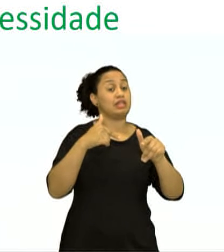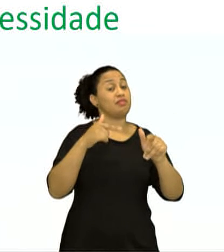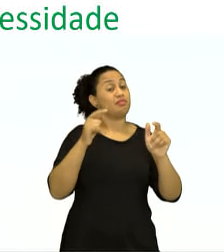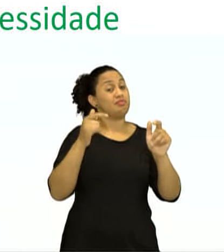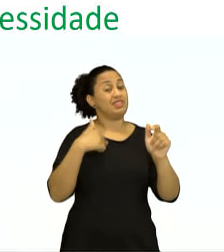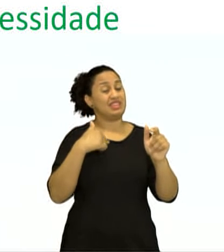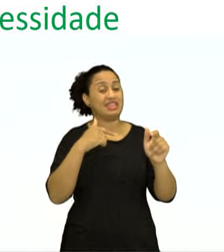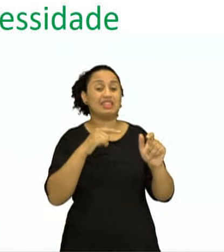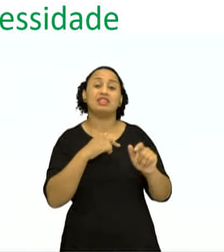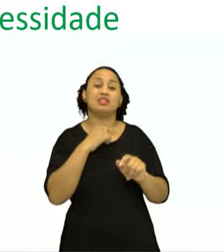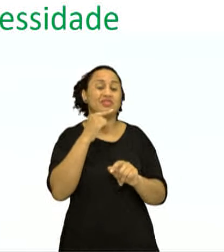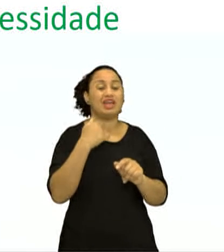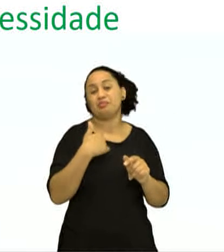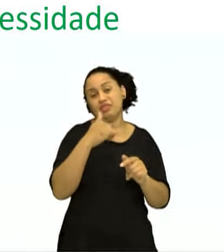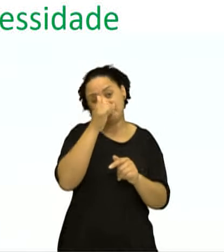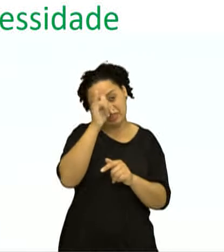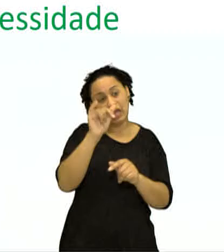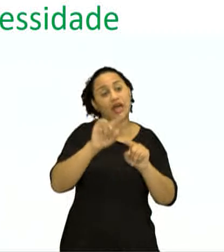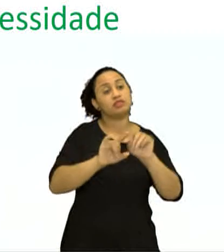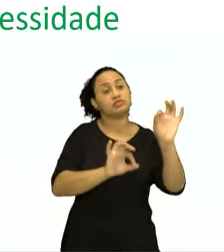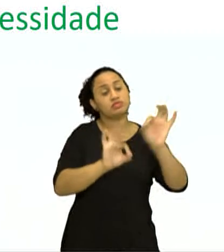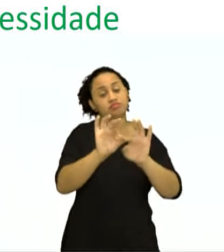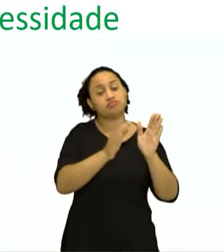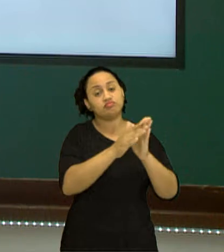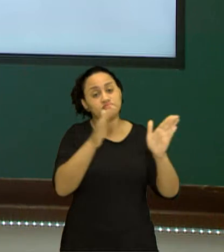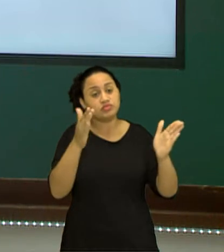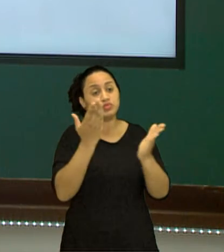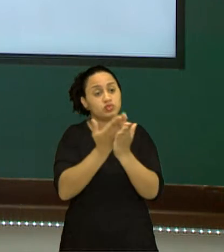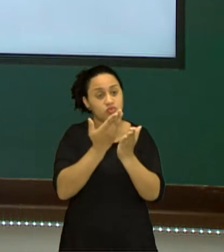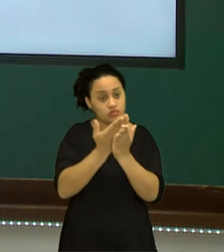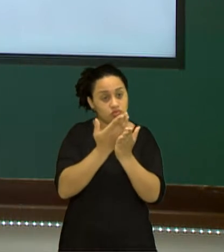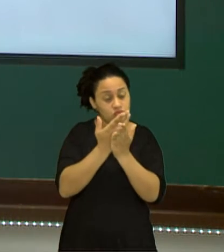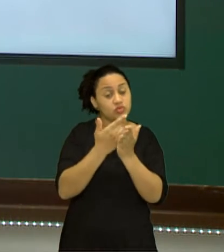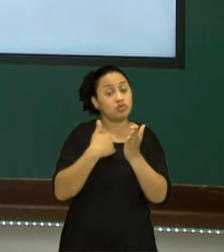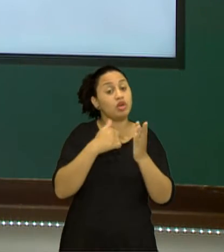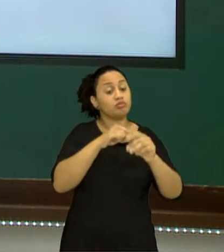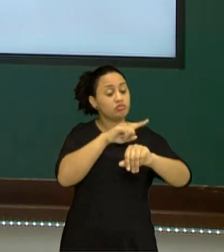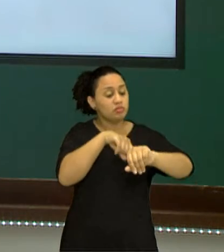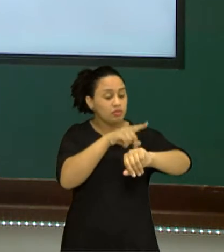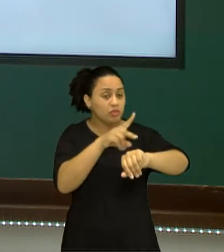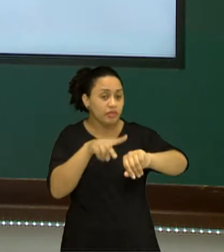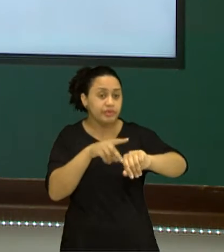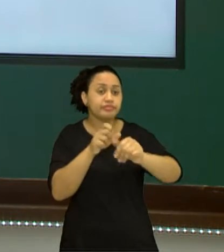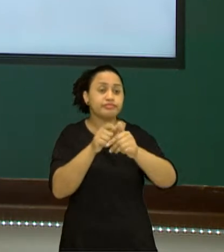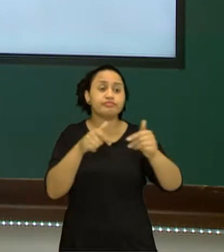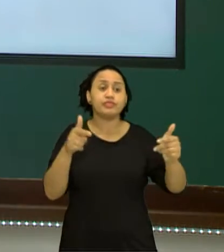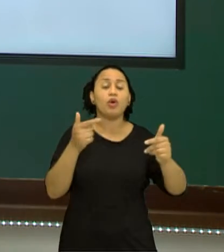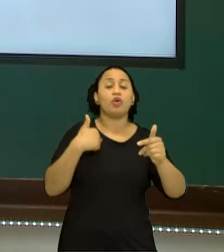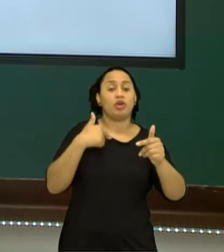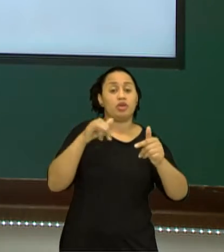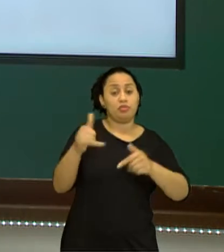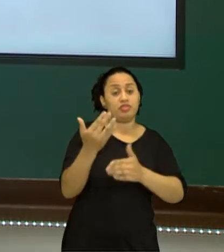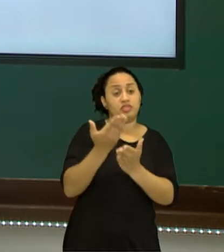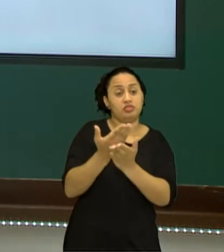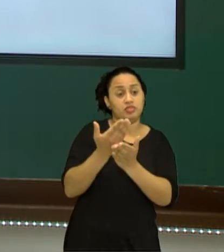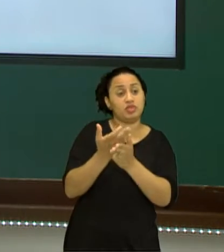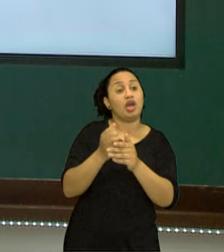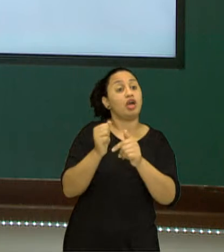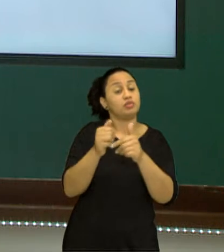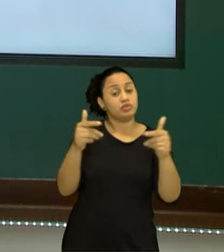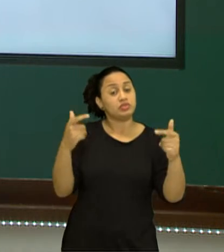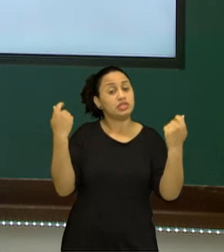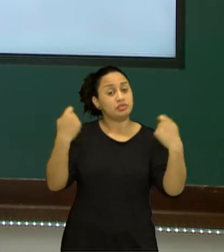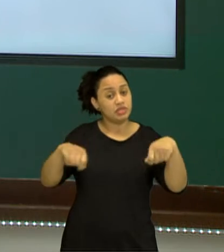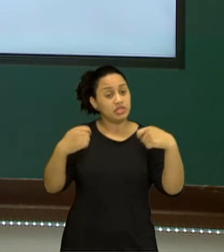primeiro erro, né? Na organização de uma rotina de estudo. Contar o tempo e otimizá-lo nos estudos foi uma necessidade